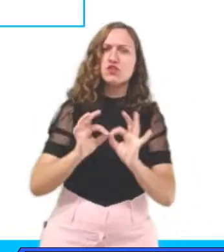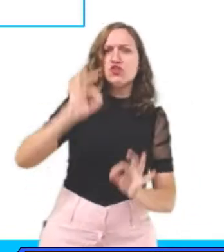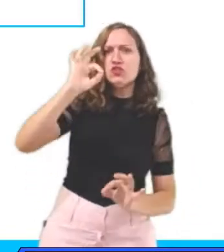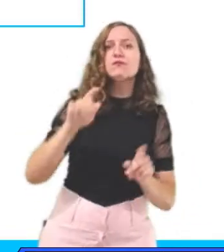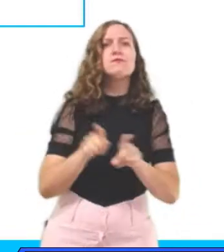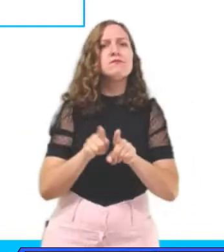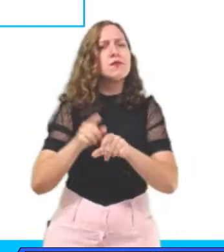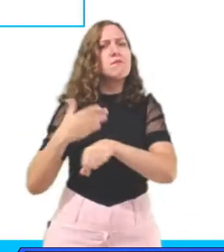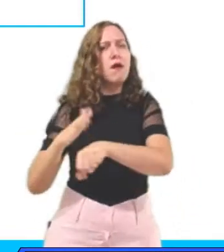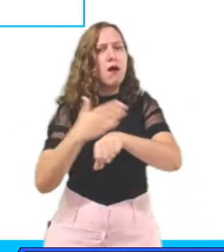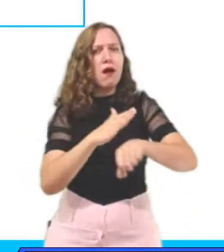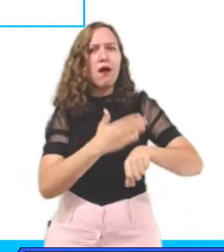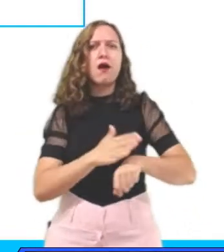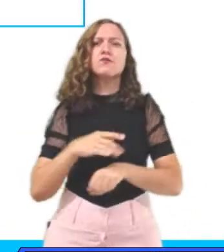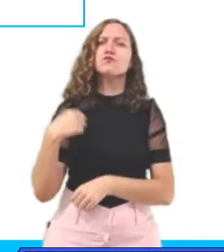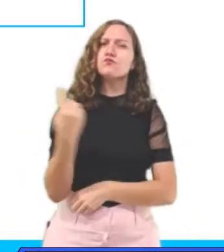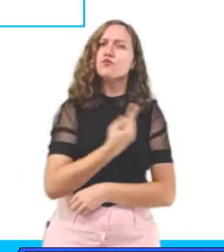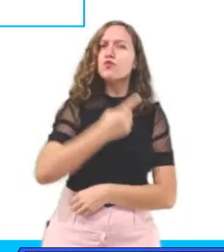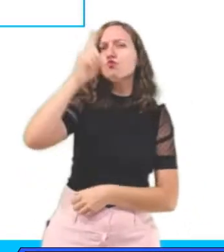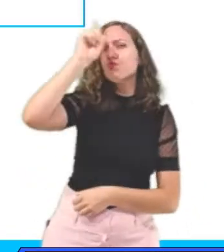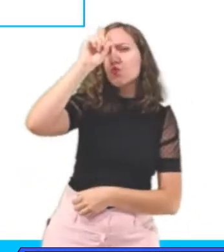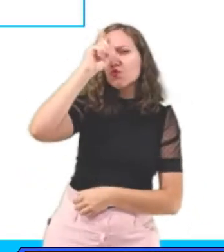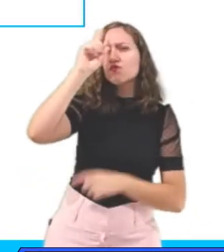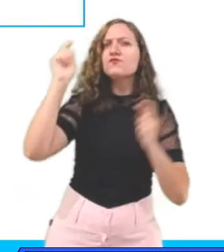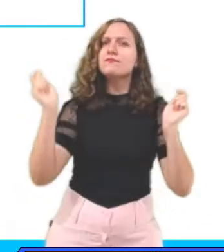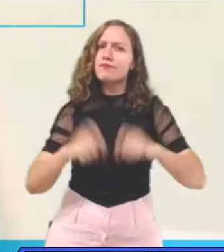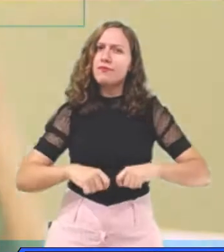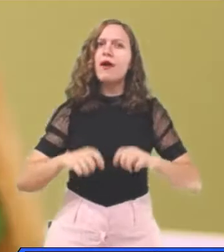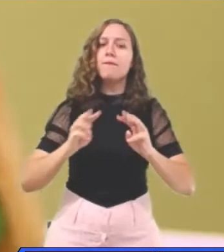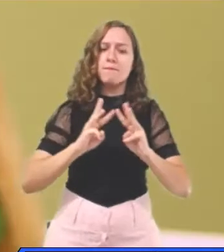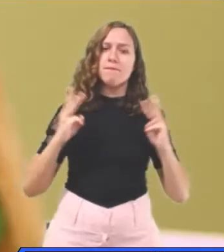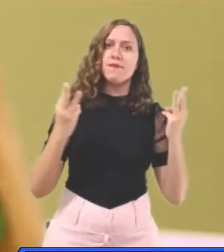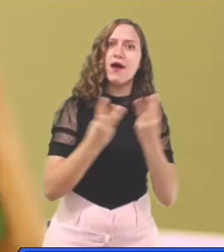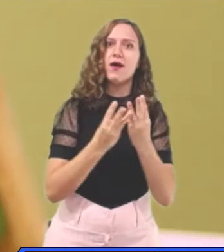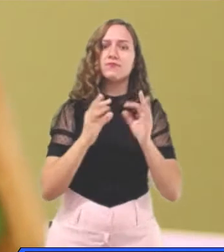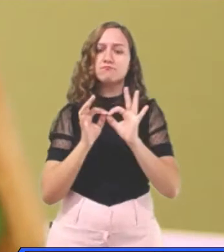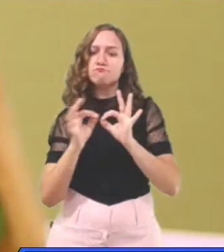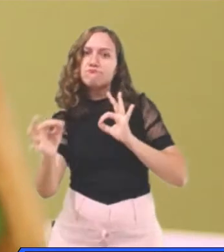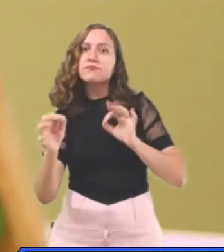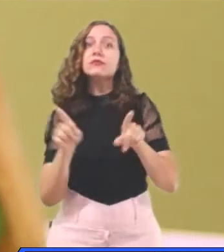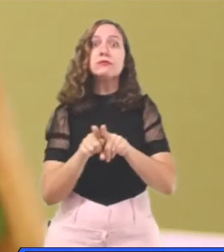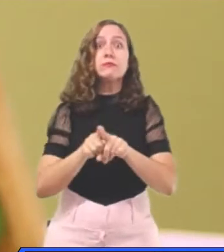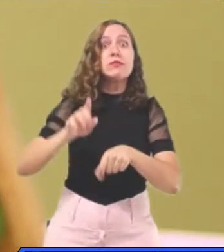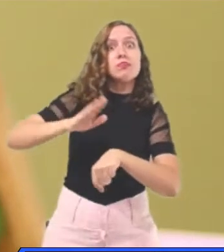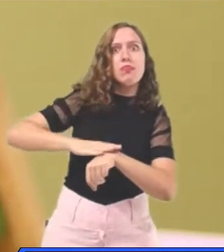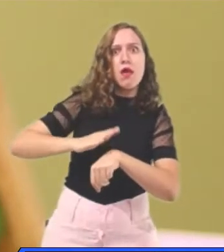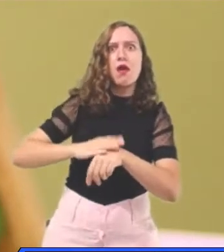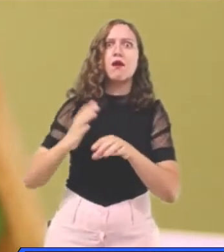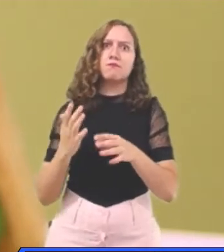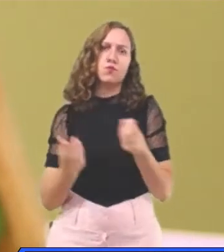práticas do uso das medidas de massa, comprimento e tempo. Vamos lá?